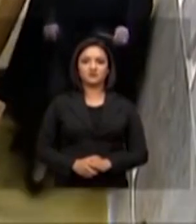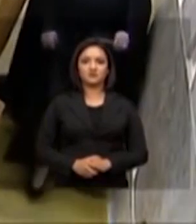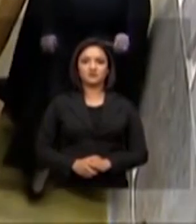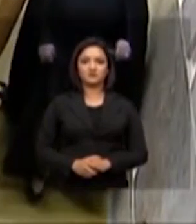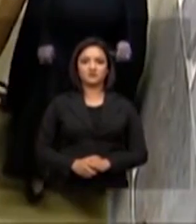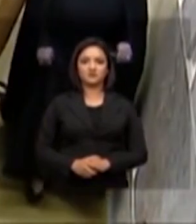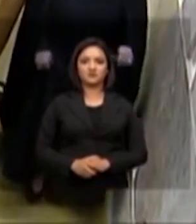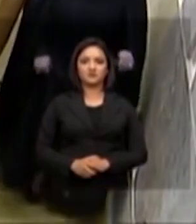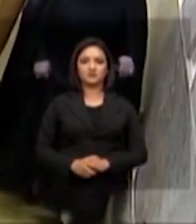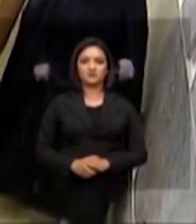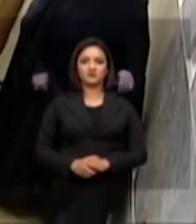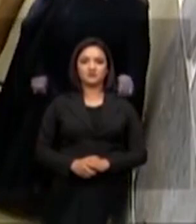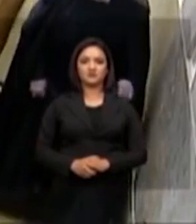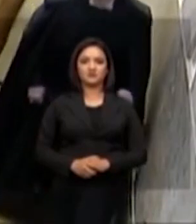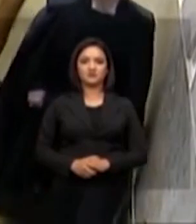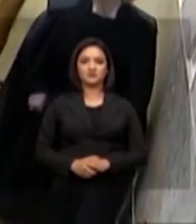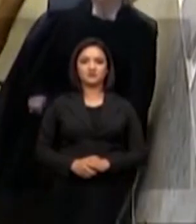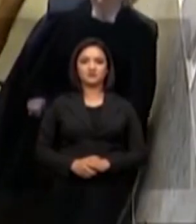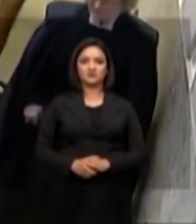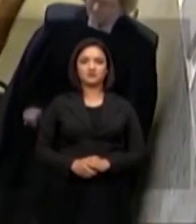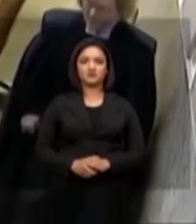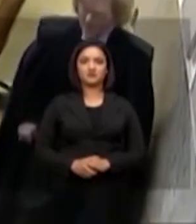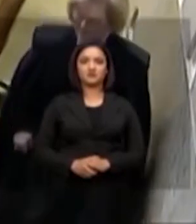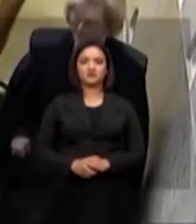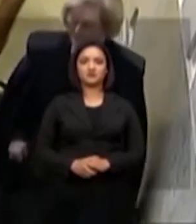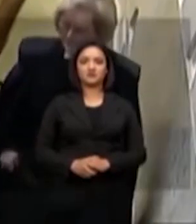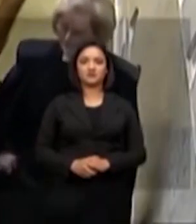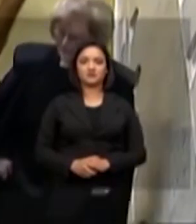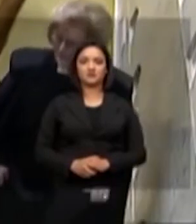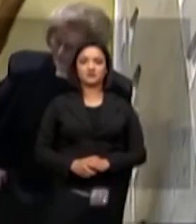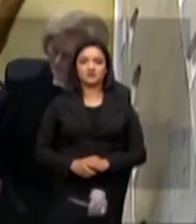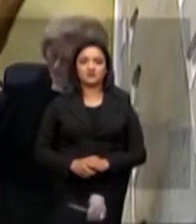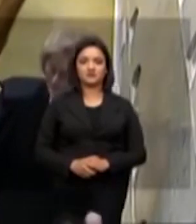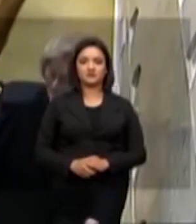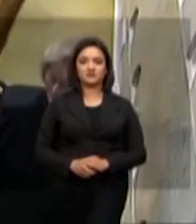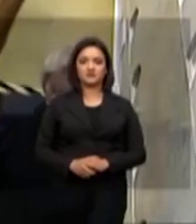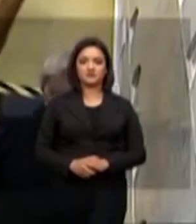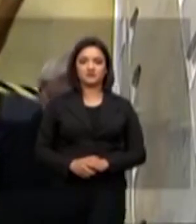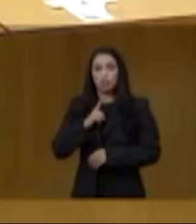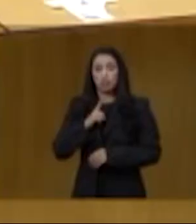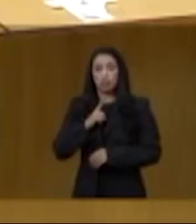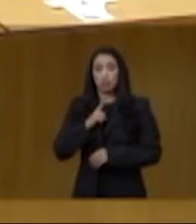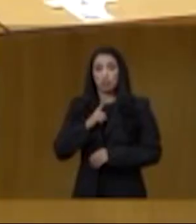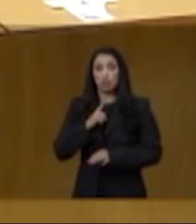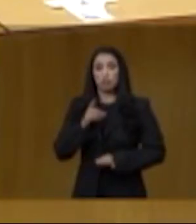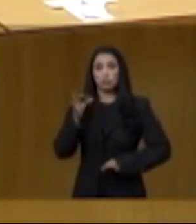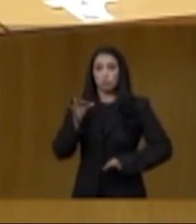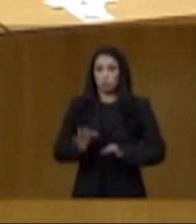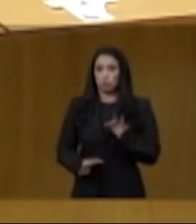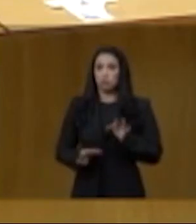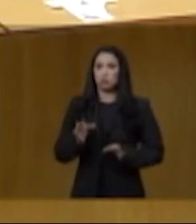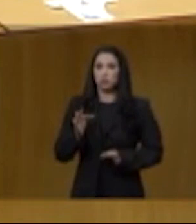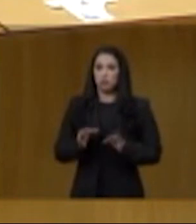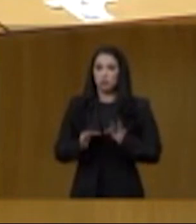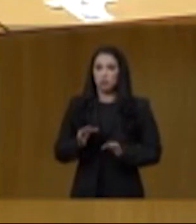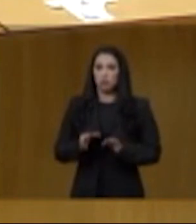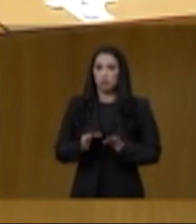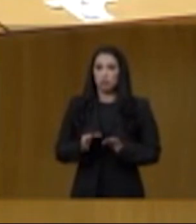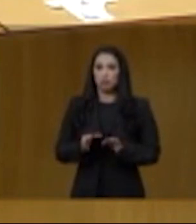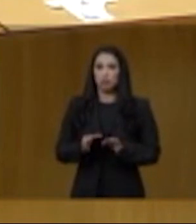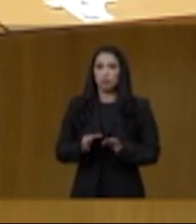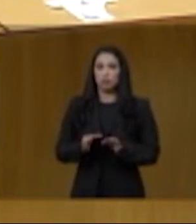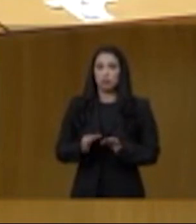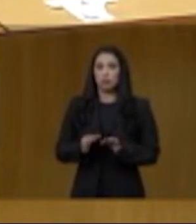repercussão geral pautado no plenário virtual ambiente entre os ministros tem um prazo para votar por escrito remotamente